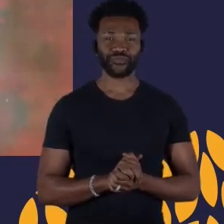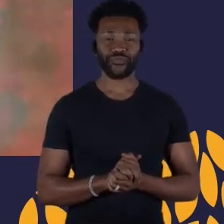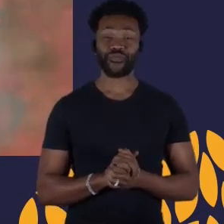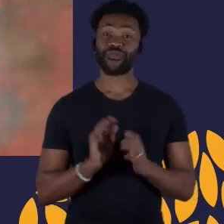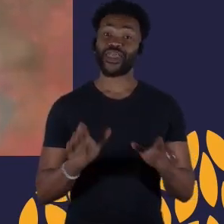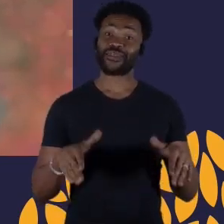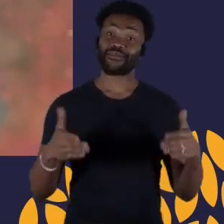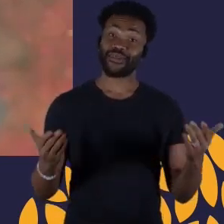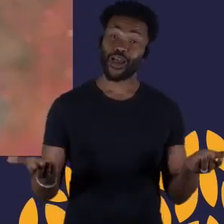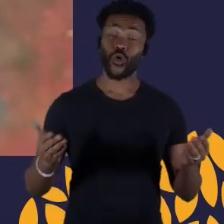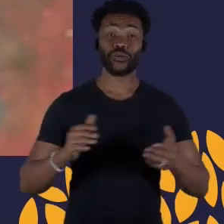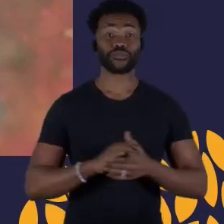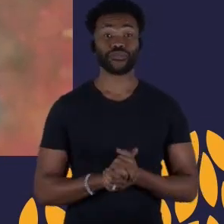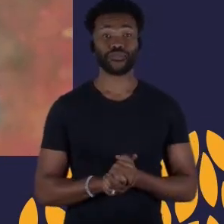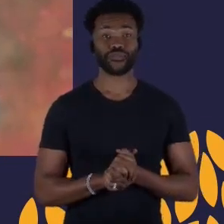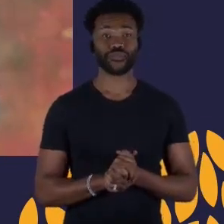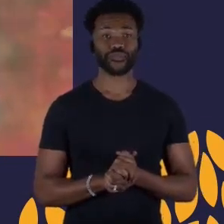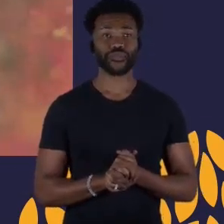Então,